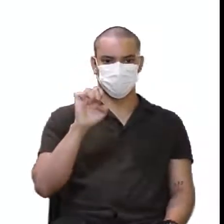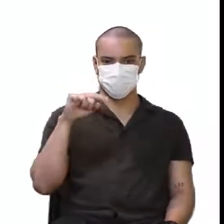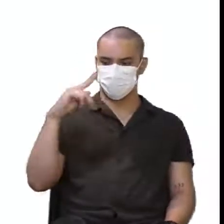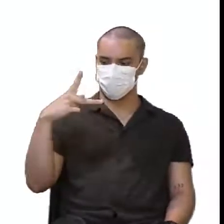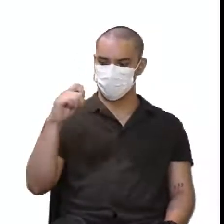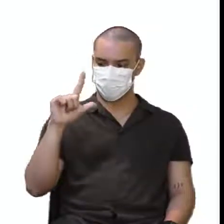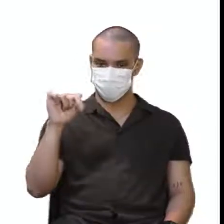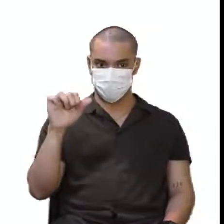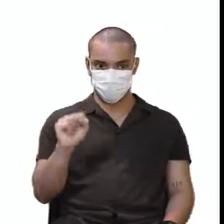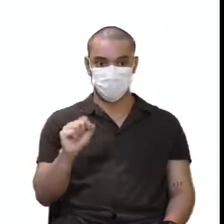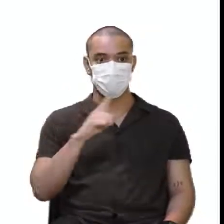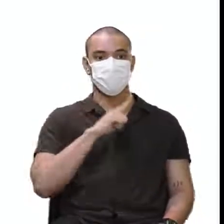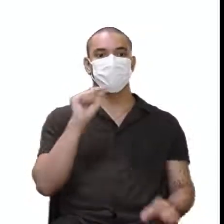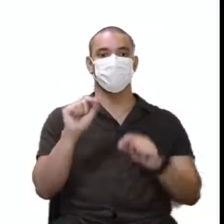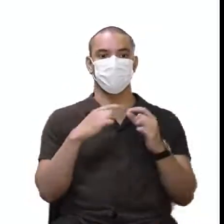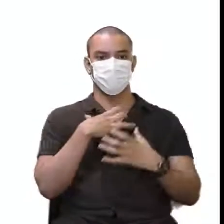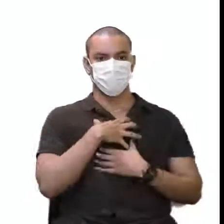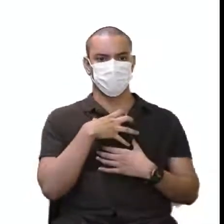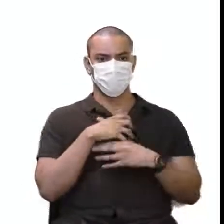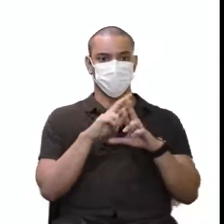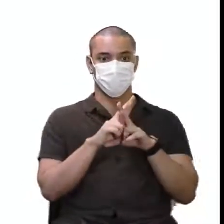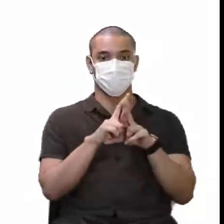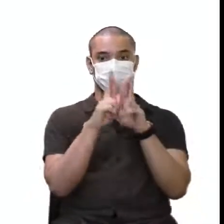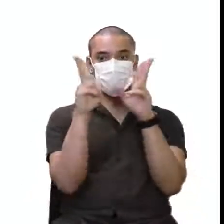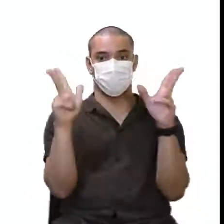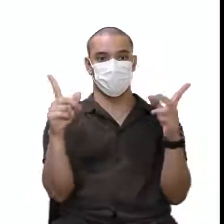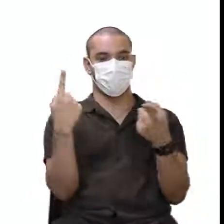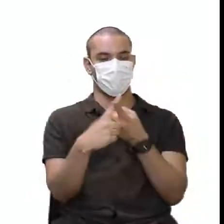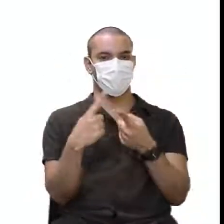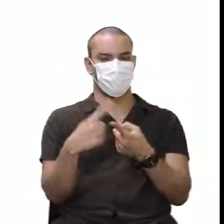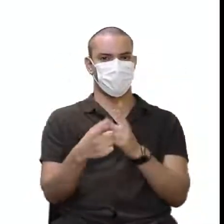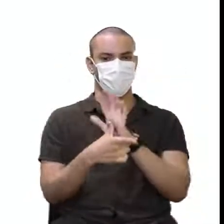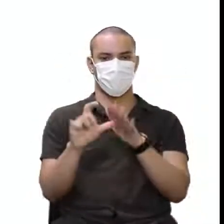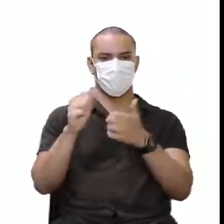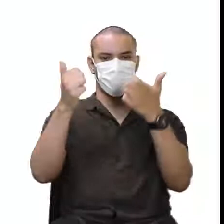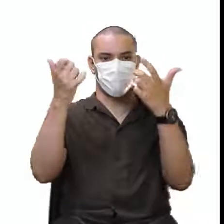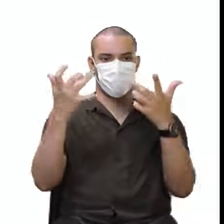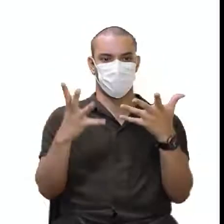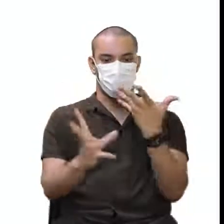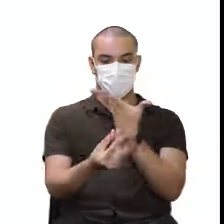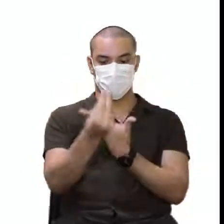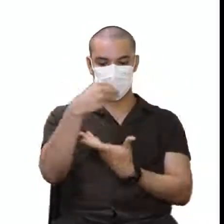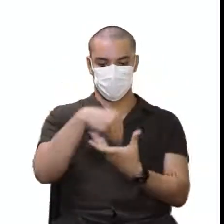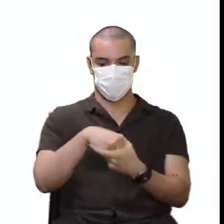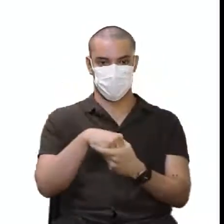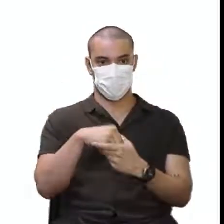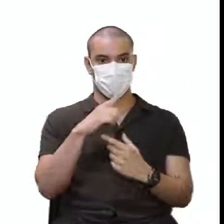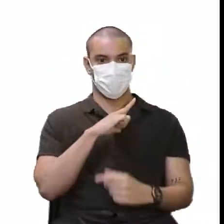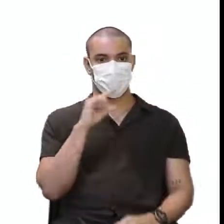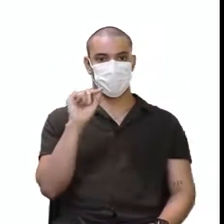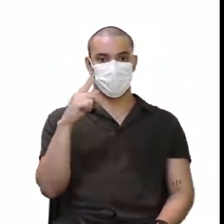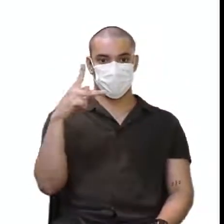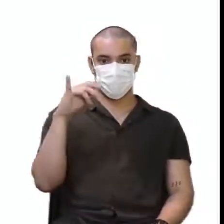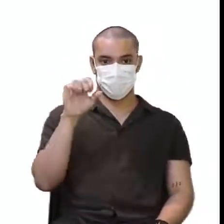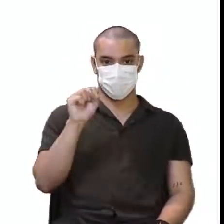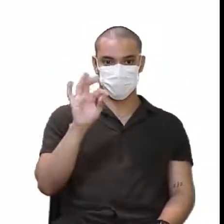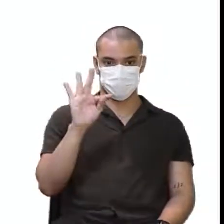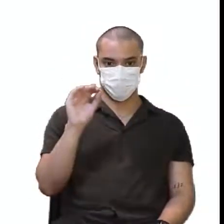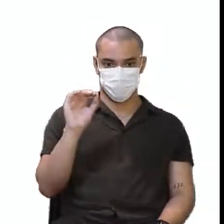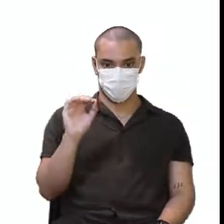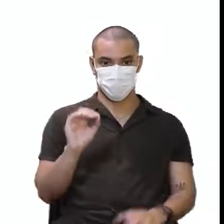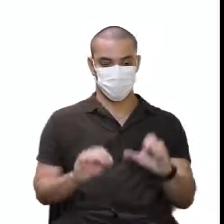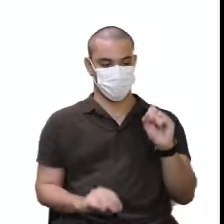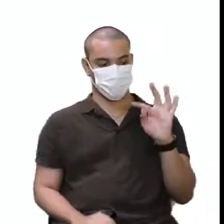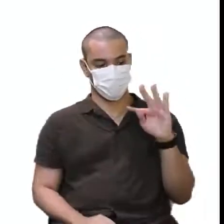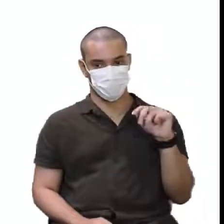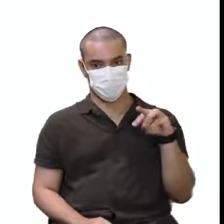ó, ela tem um formato, um design diferente que, que a gente falou para vocês. Elas abrigam as estruturas do pistilo e do estame dentro